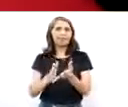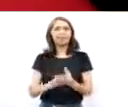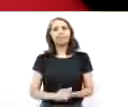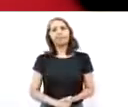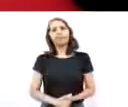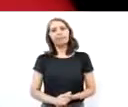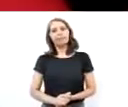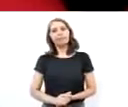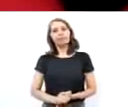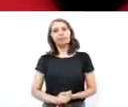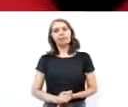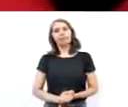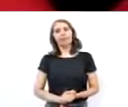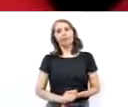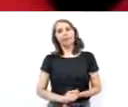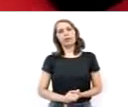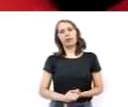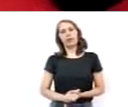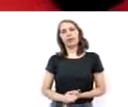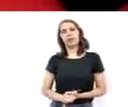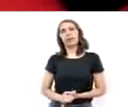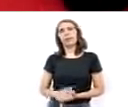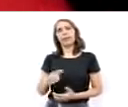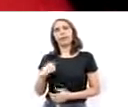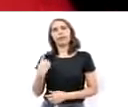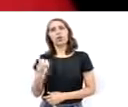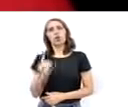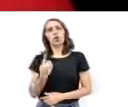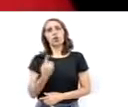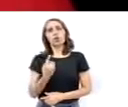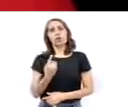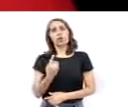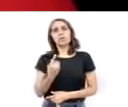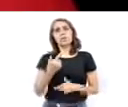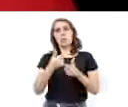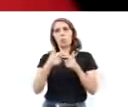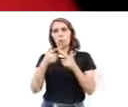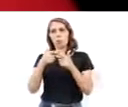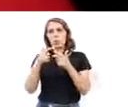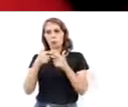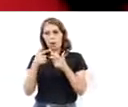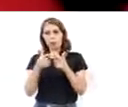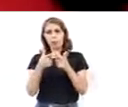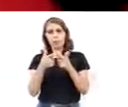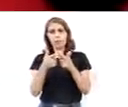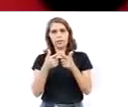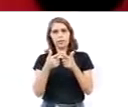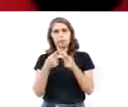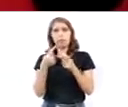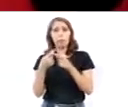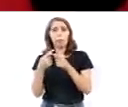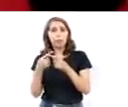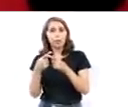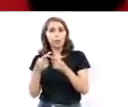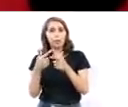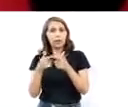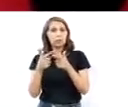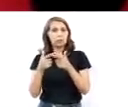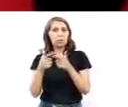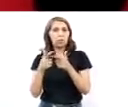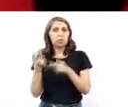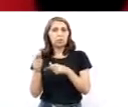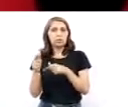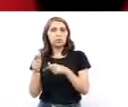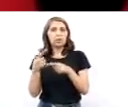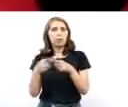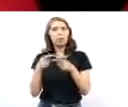Bom, primeiramente, nós não vamos ter essa distorção seriedade. Por que nós não teremos? Porque o aluno foi aprovado, né?